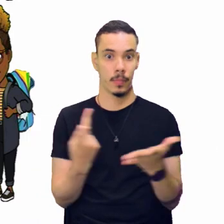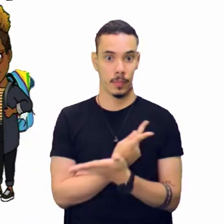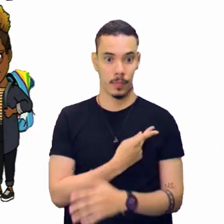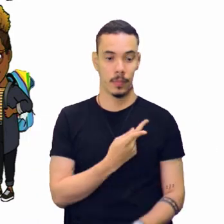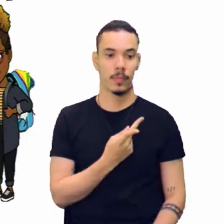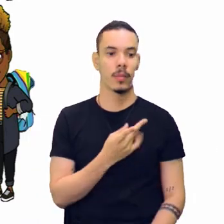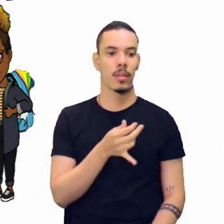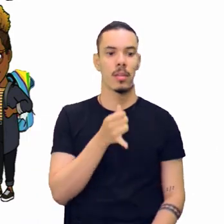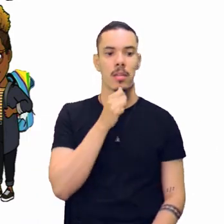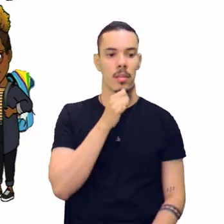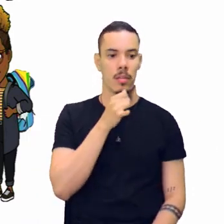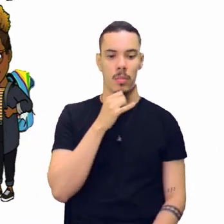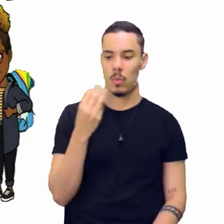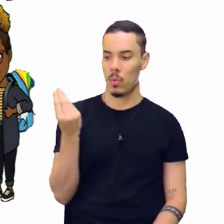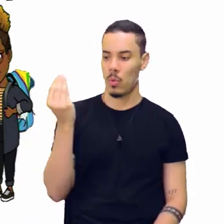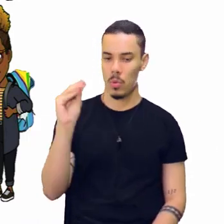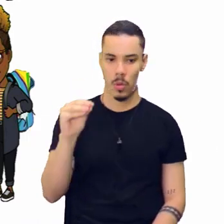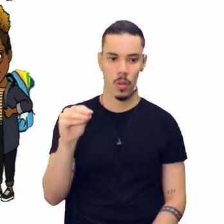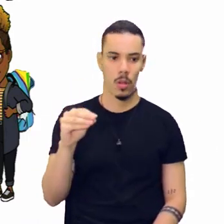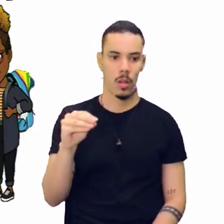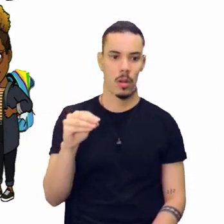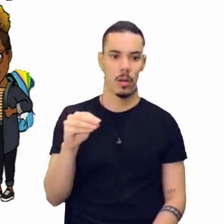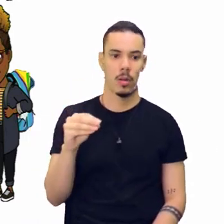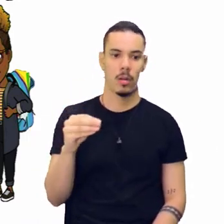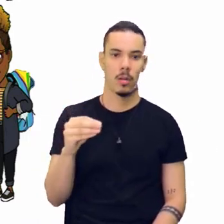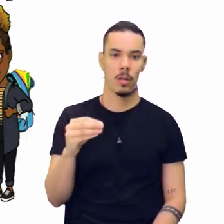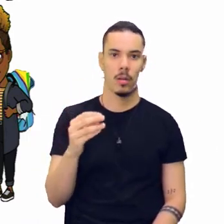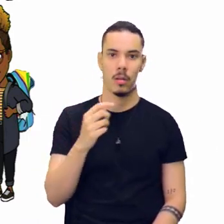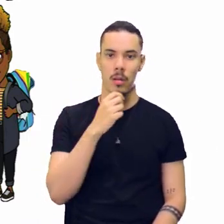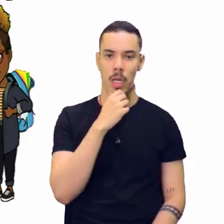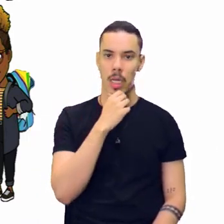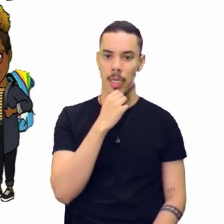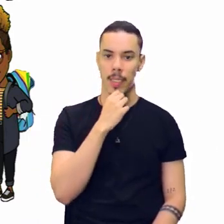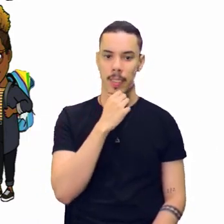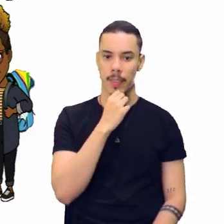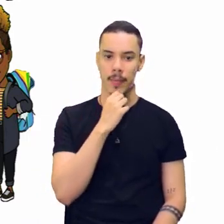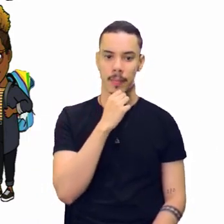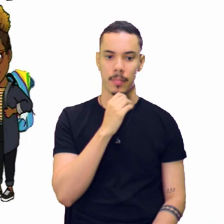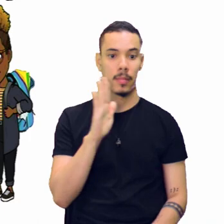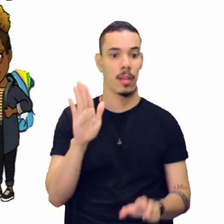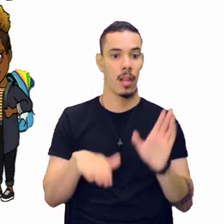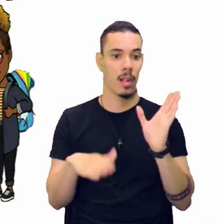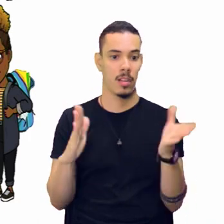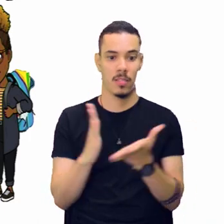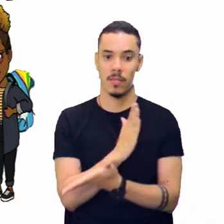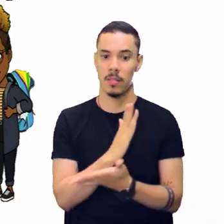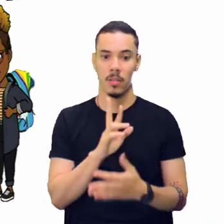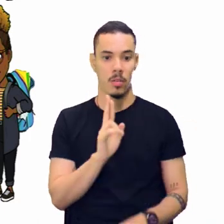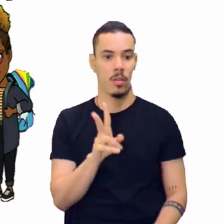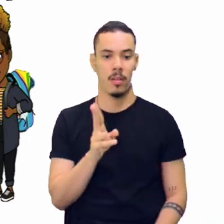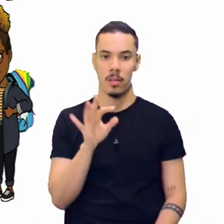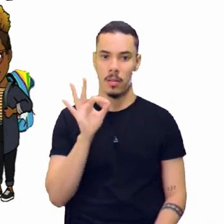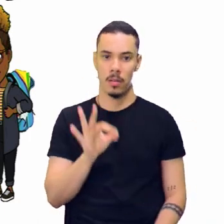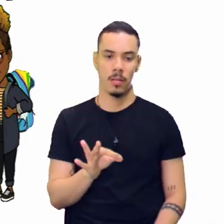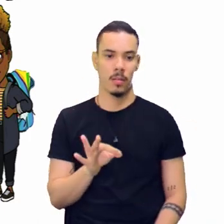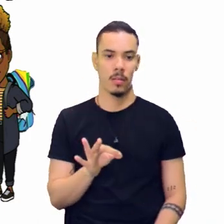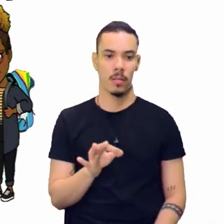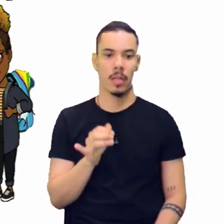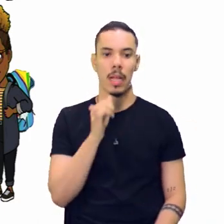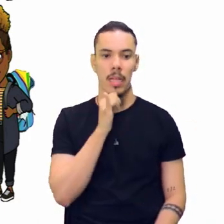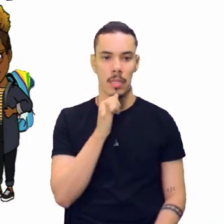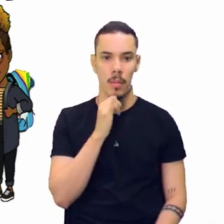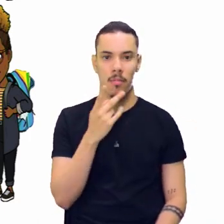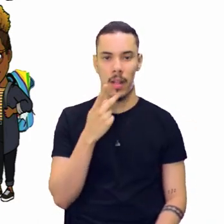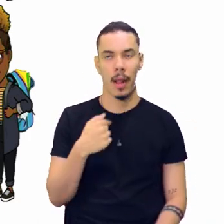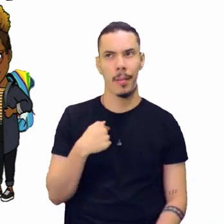prosódia, né? De colocar a entonação numa sílaba que não é a correta. Temos aí a palavra